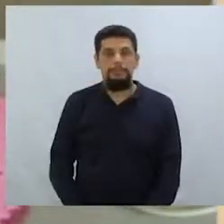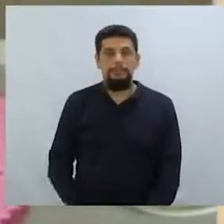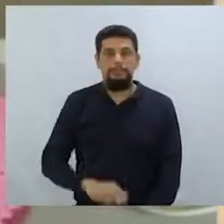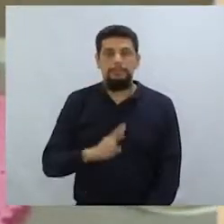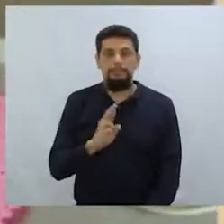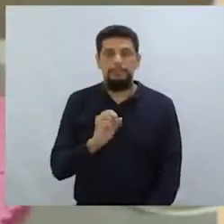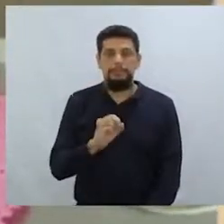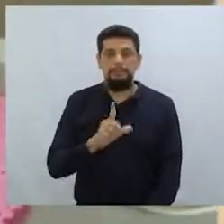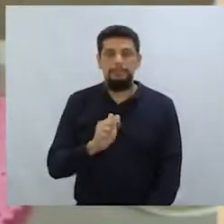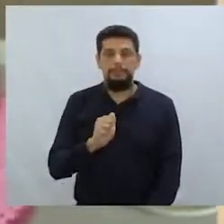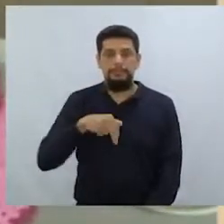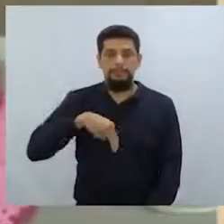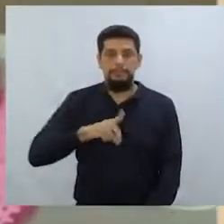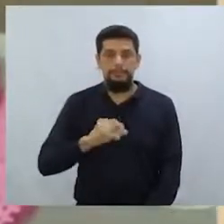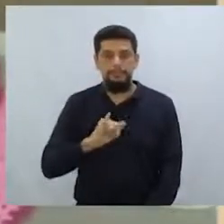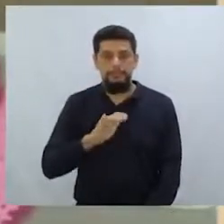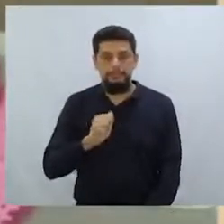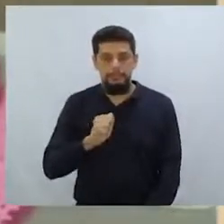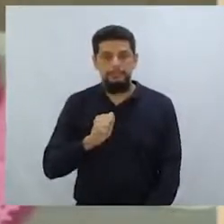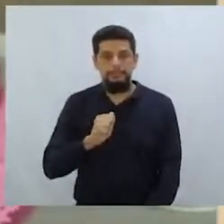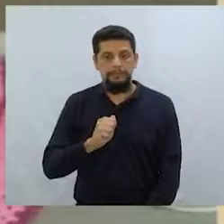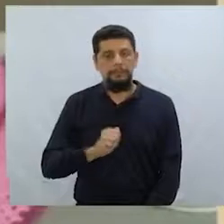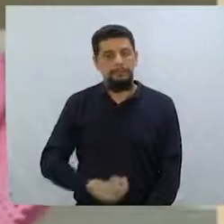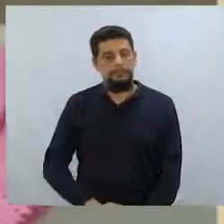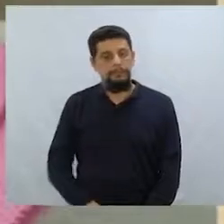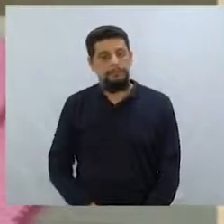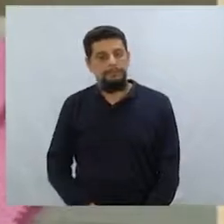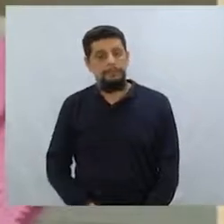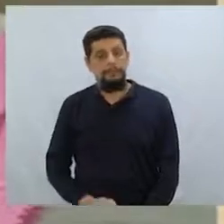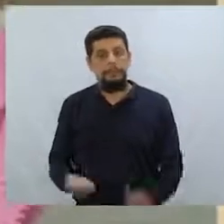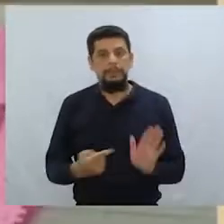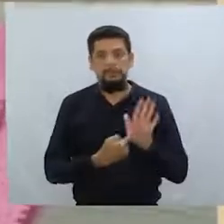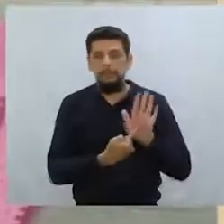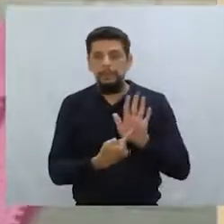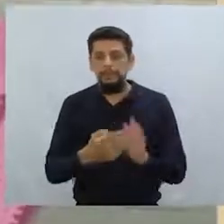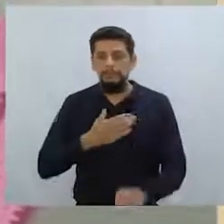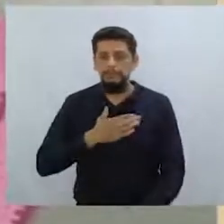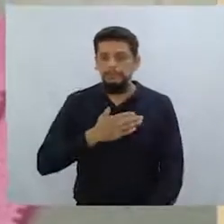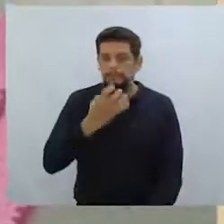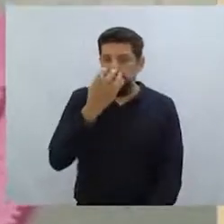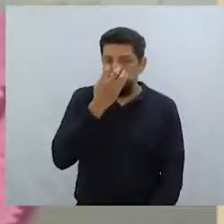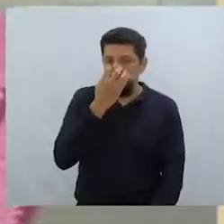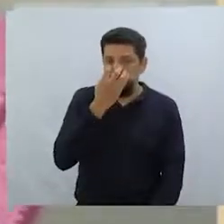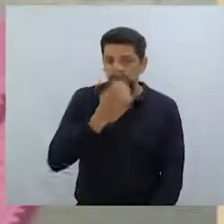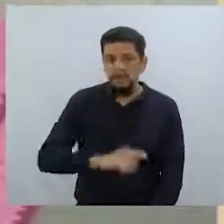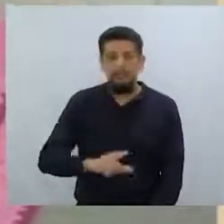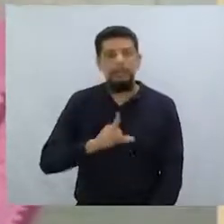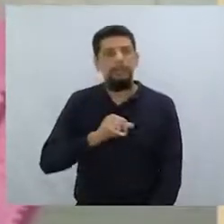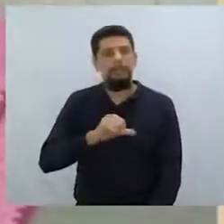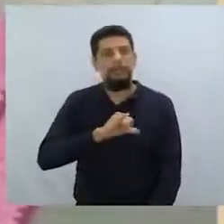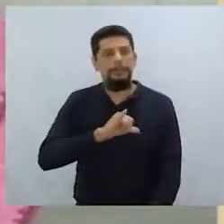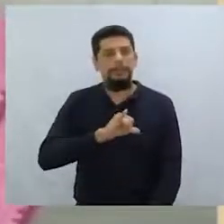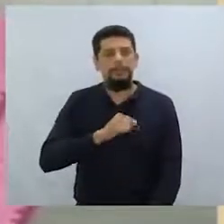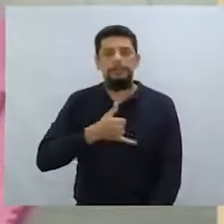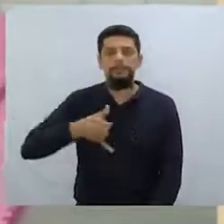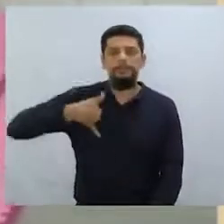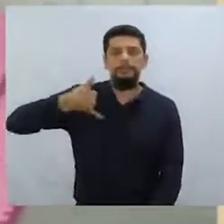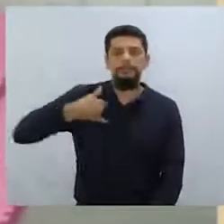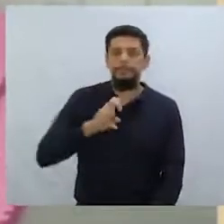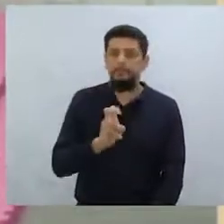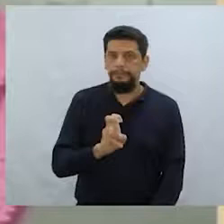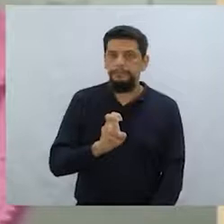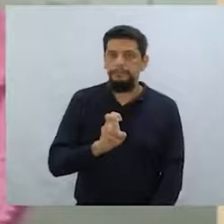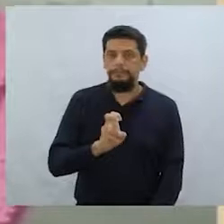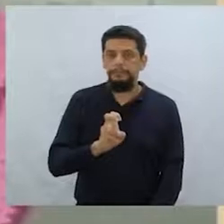Escola Municipal Colândia e esse é meu cachorrinho de bode. Ele tem 5